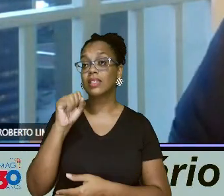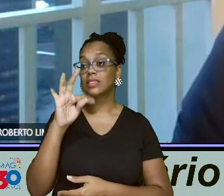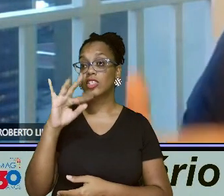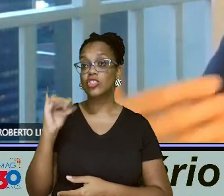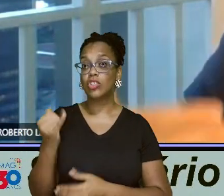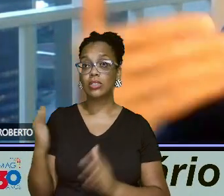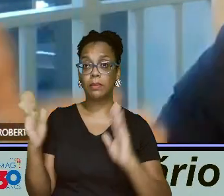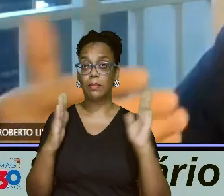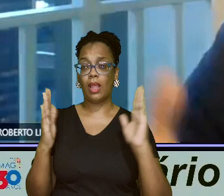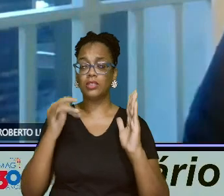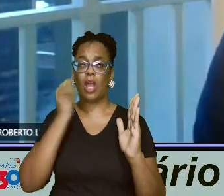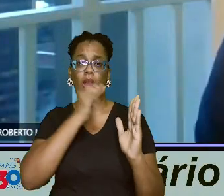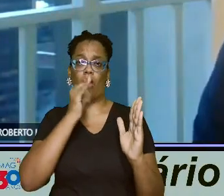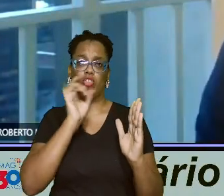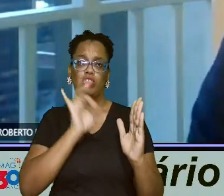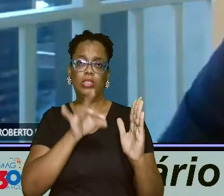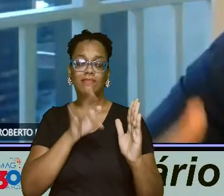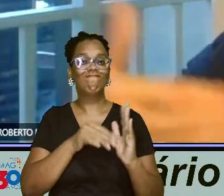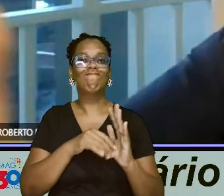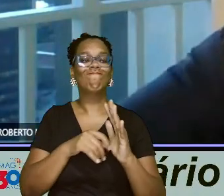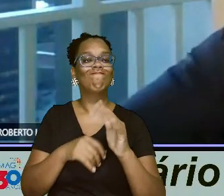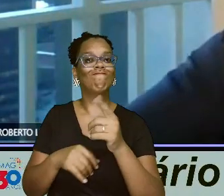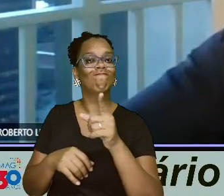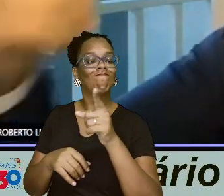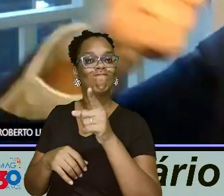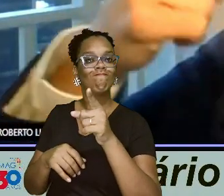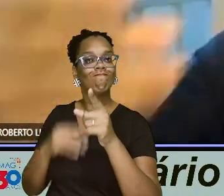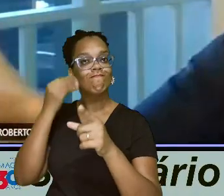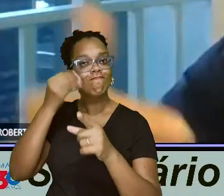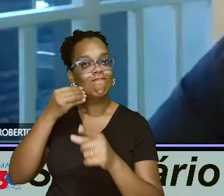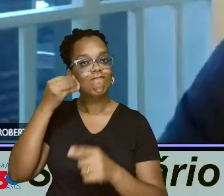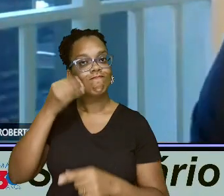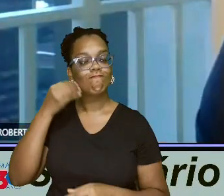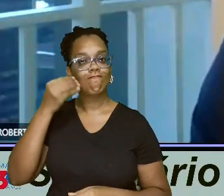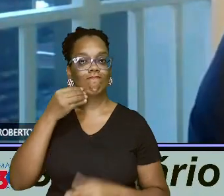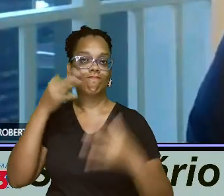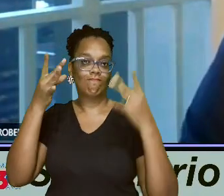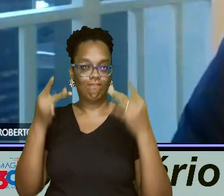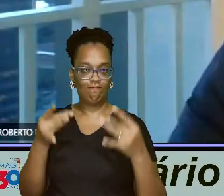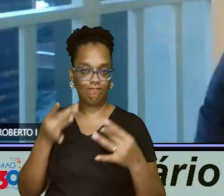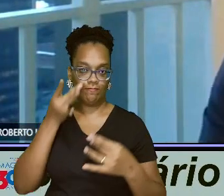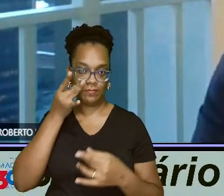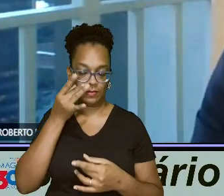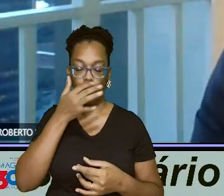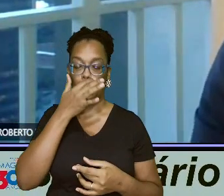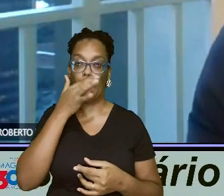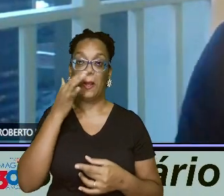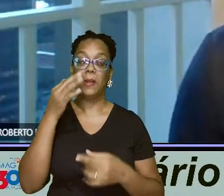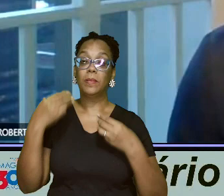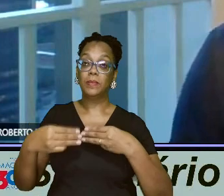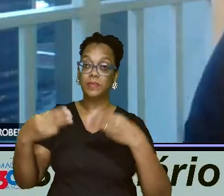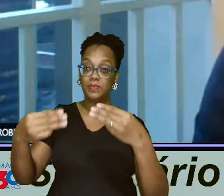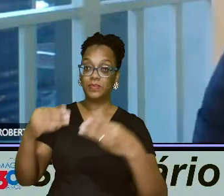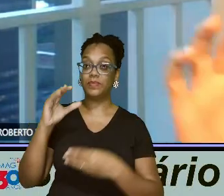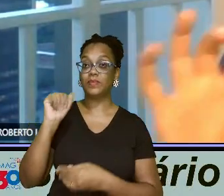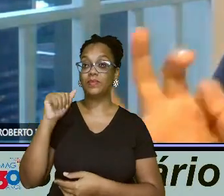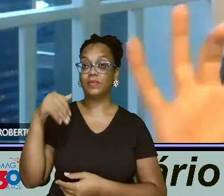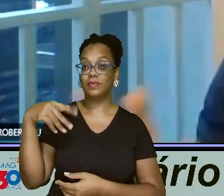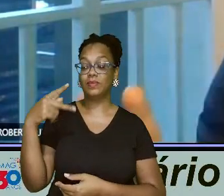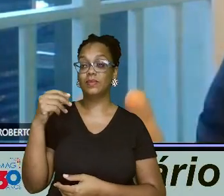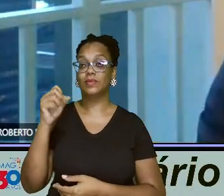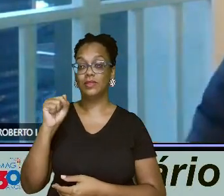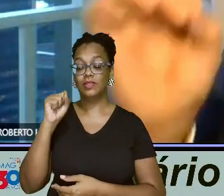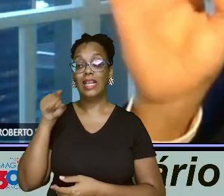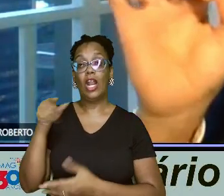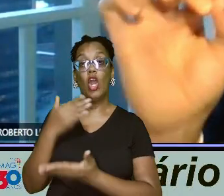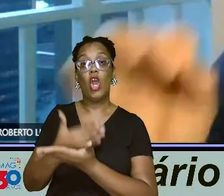Mas aí é que tá o dado empírico. O ministro relator, o ministro Campbell Marx, ele começa o seu voto